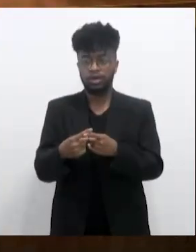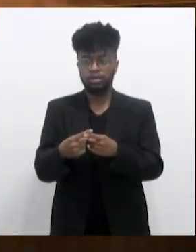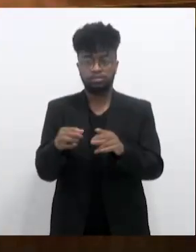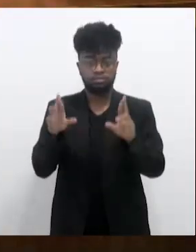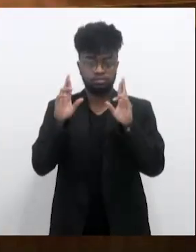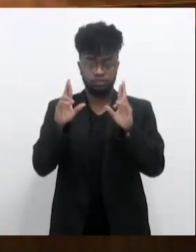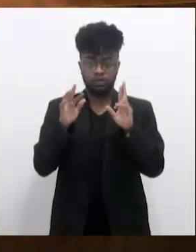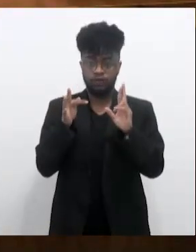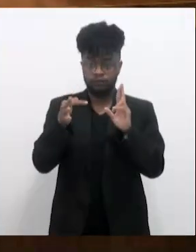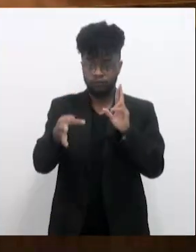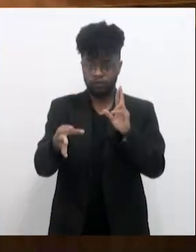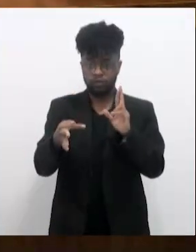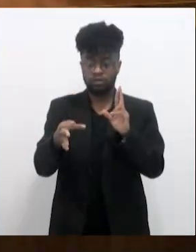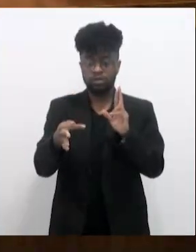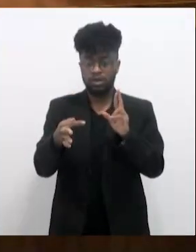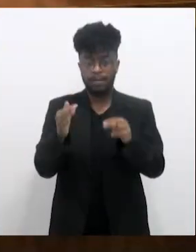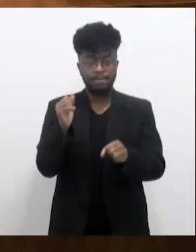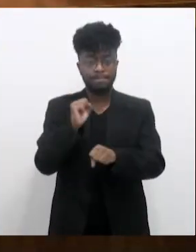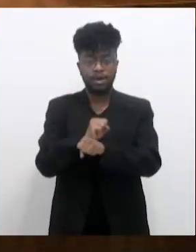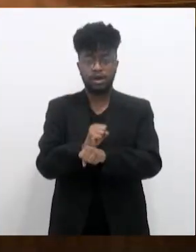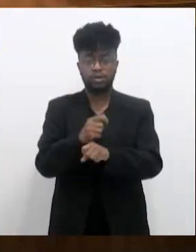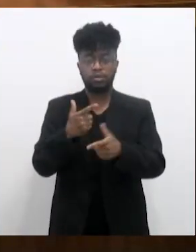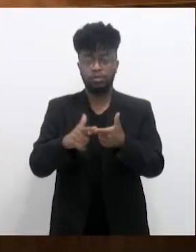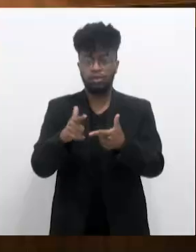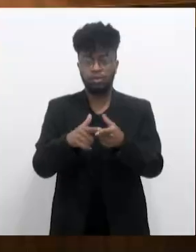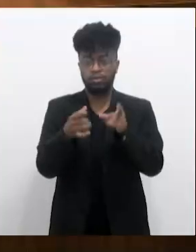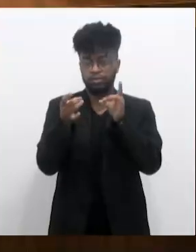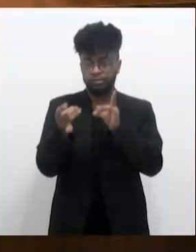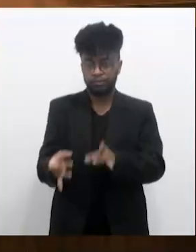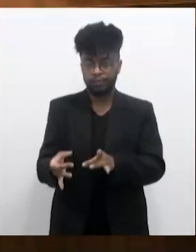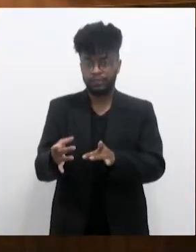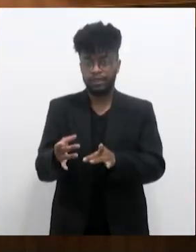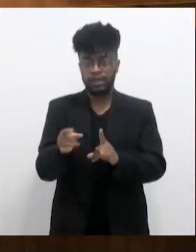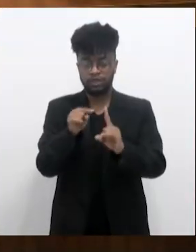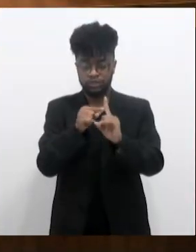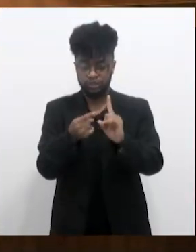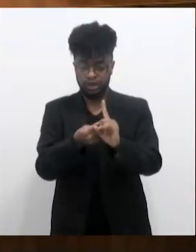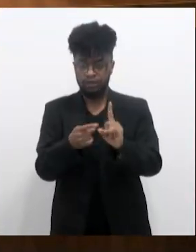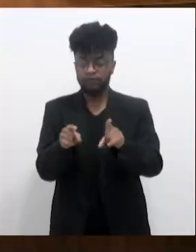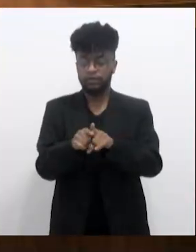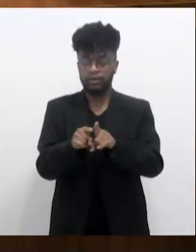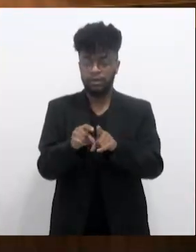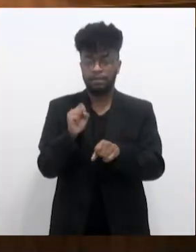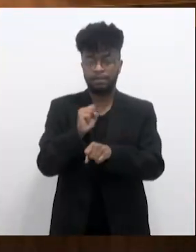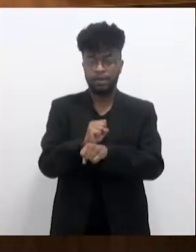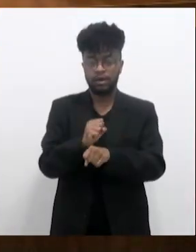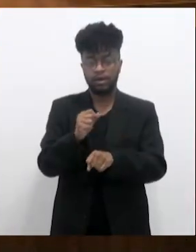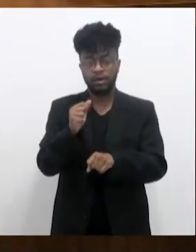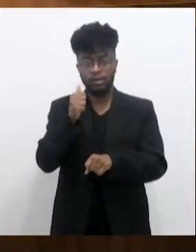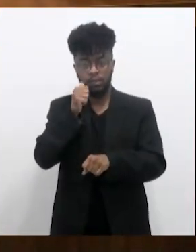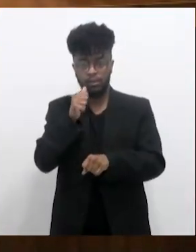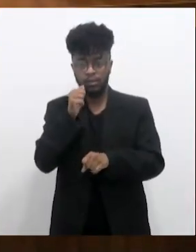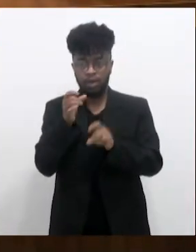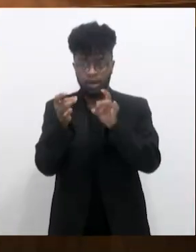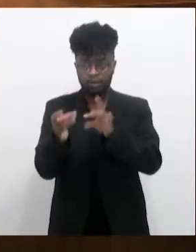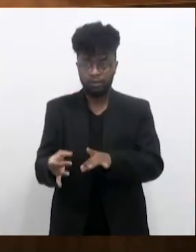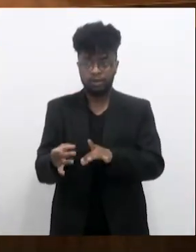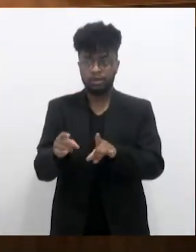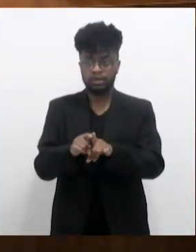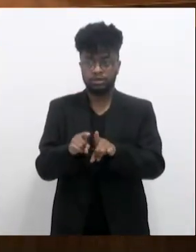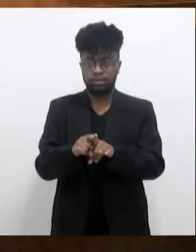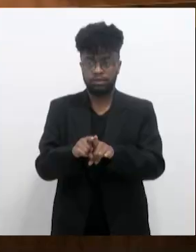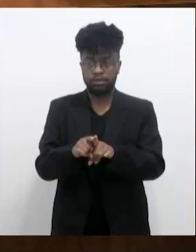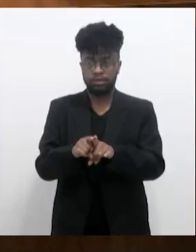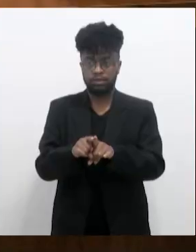quiser, um dia terminar com o problema do abandono, não só das gestantes, mas também dessas mulheres e também da questão